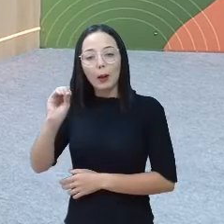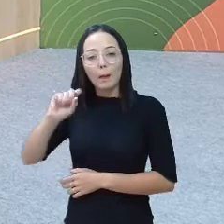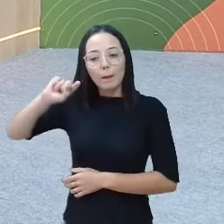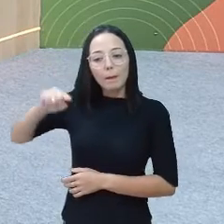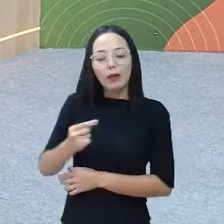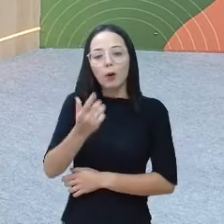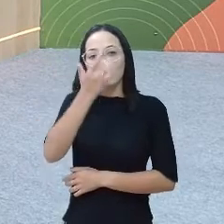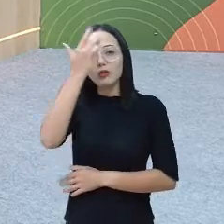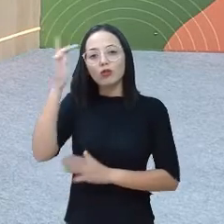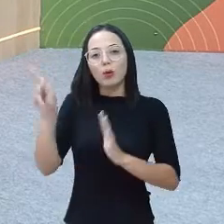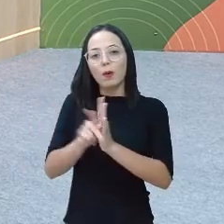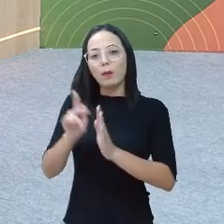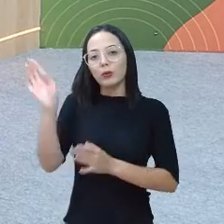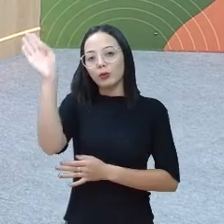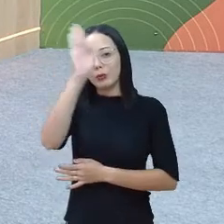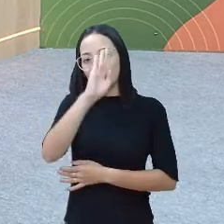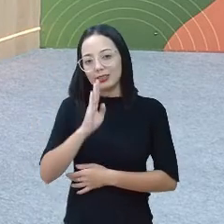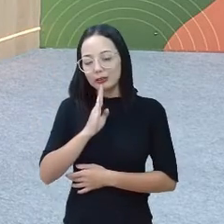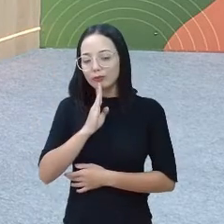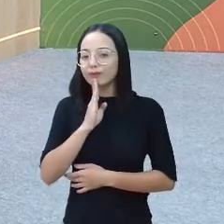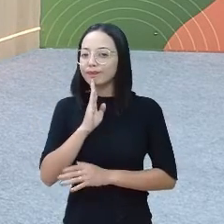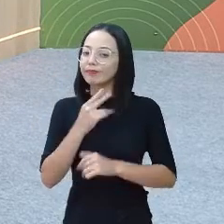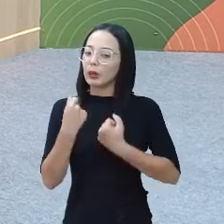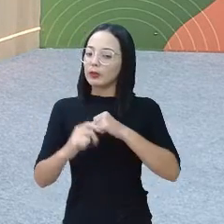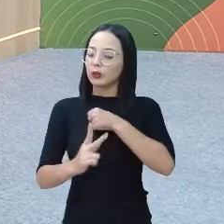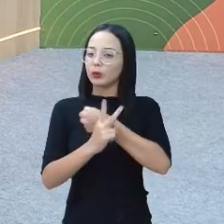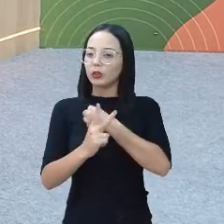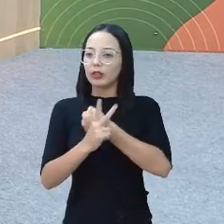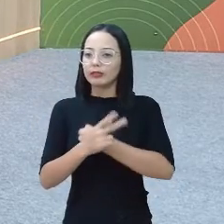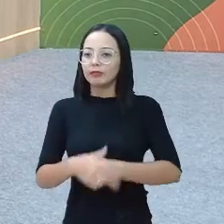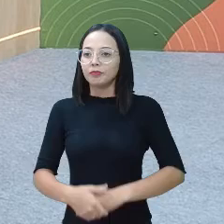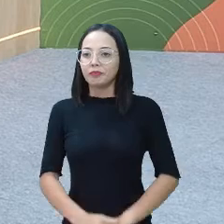e cidadãs brasileiras, né? Então, se cuida.